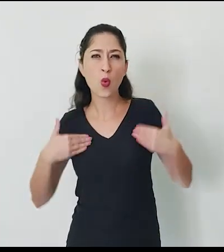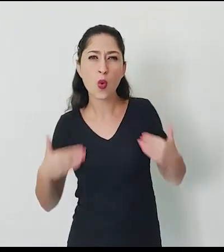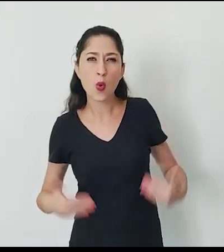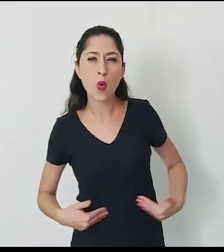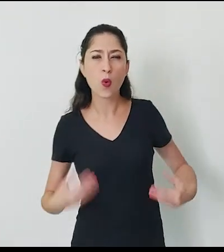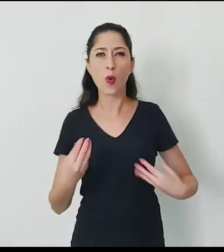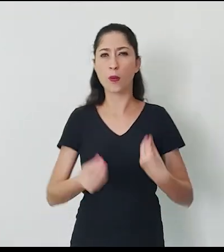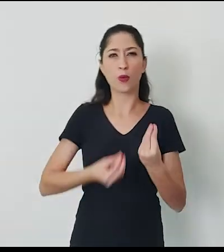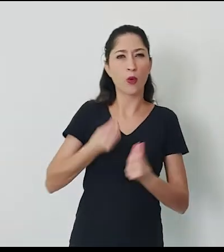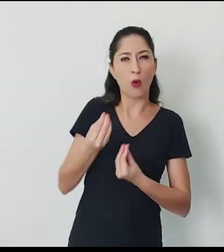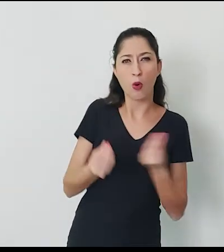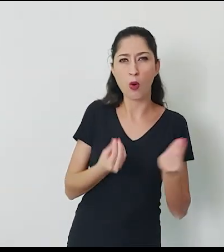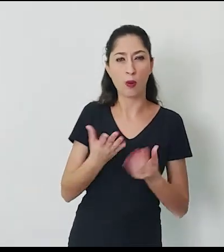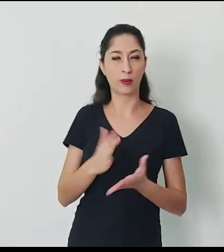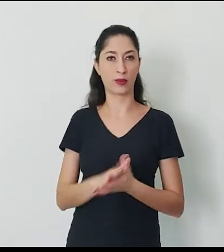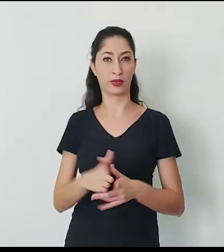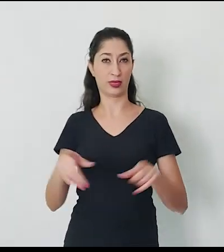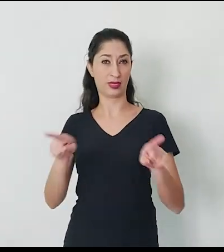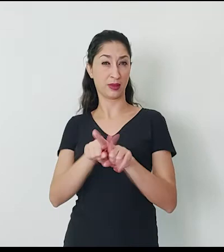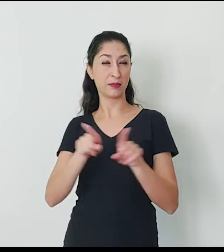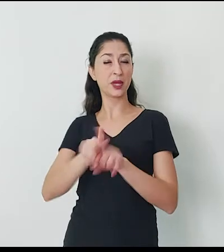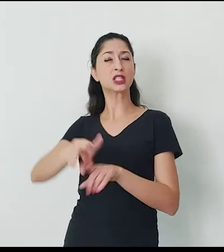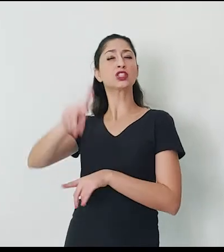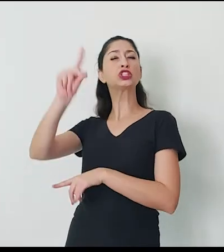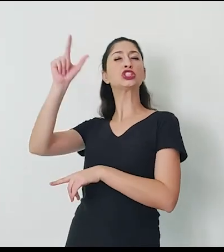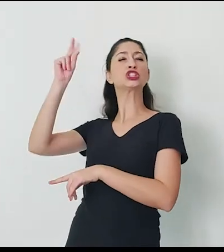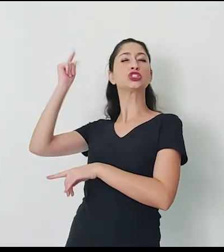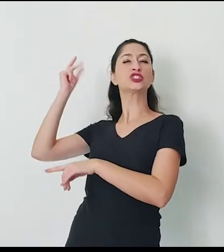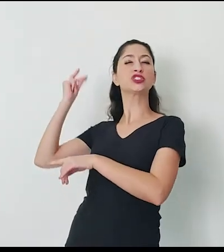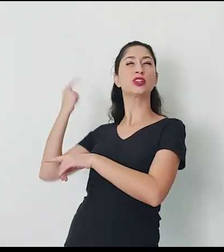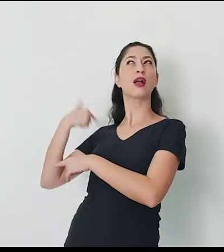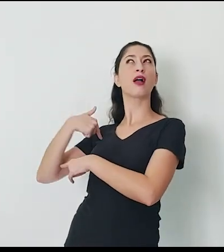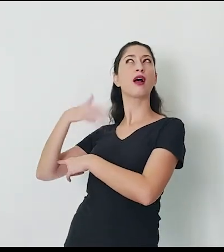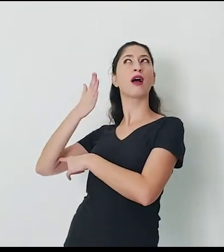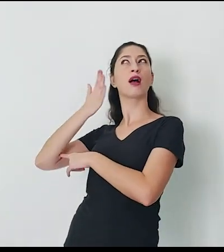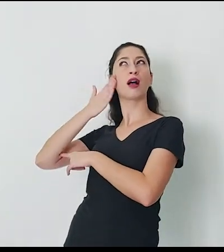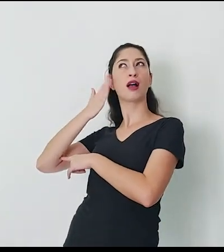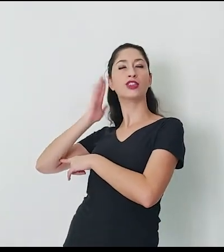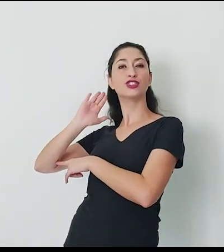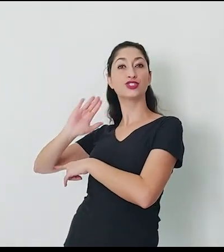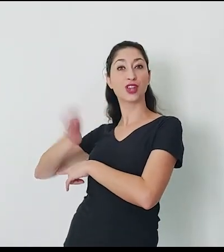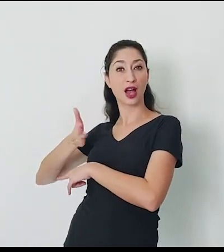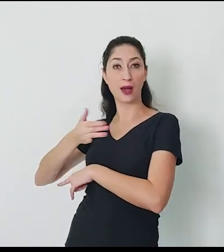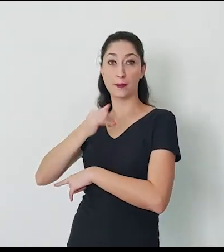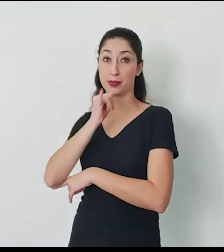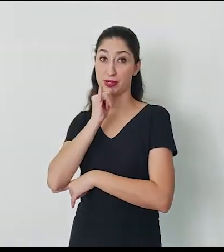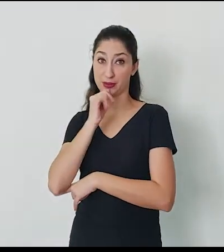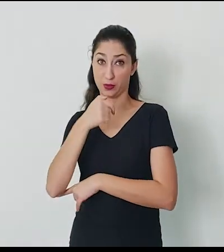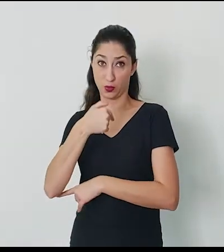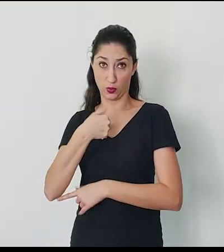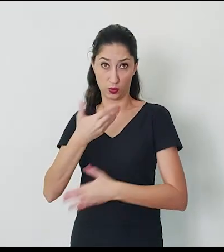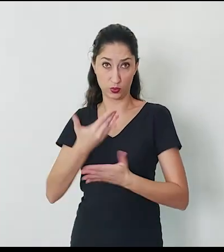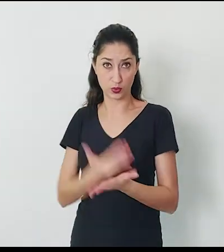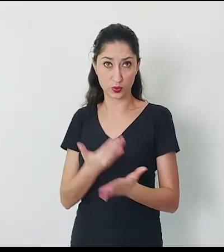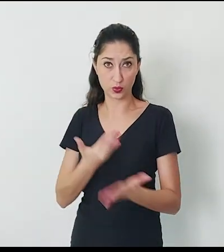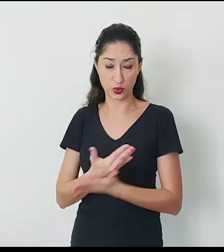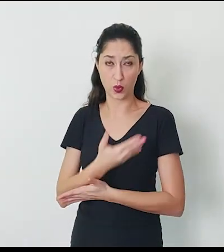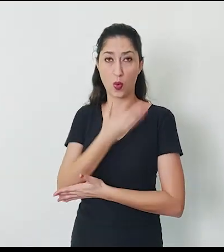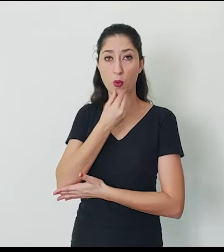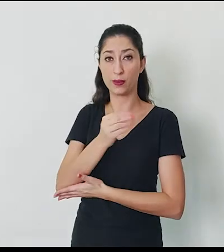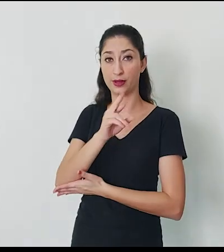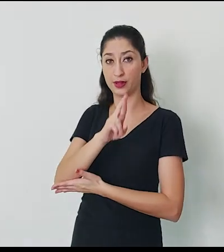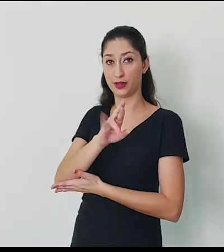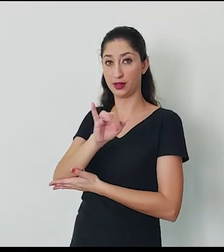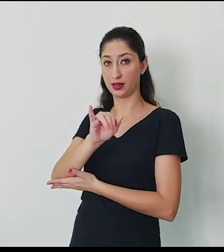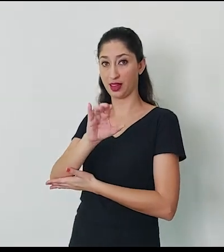né, compreender essa questão do corpo, um saber ancestral que a gente trouxe com uma residência